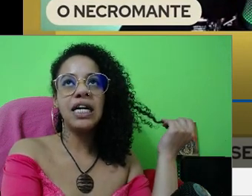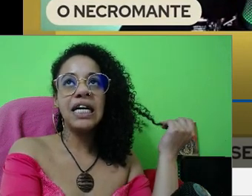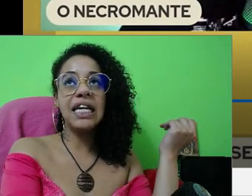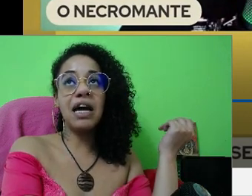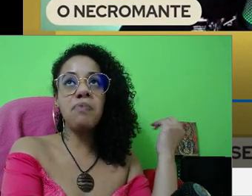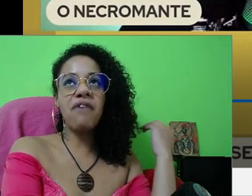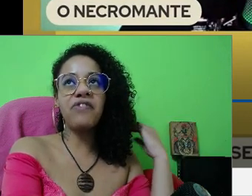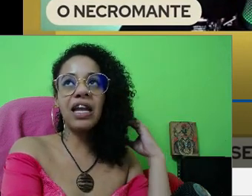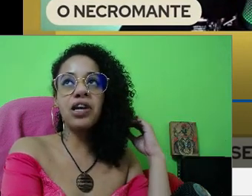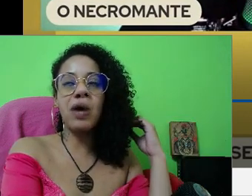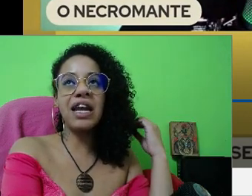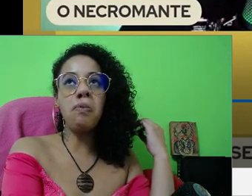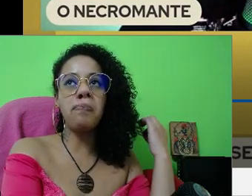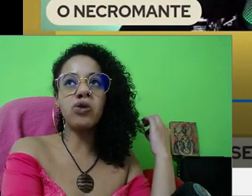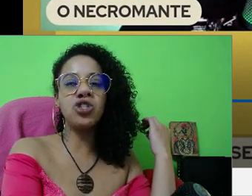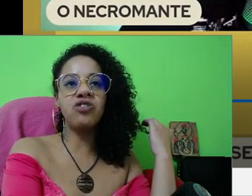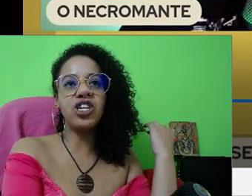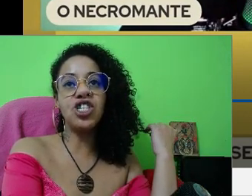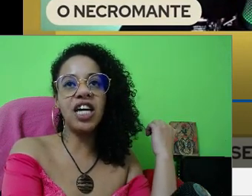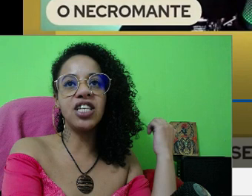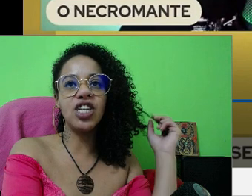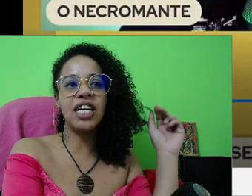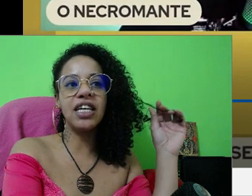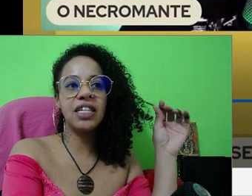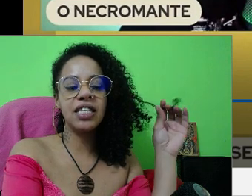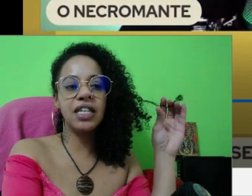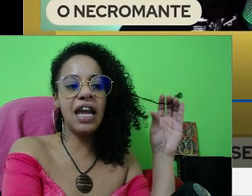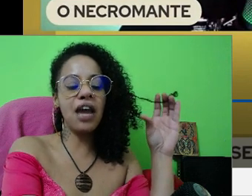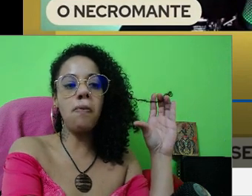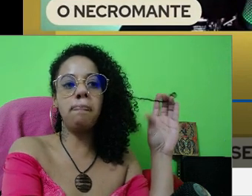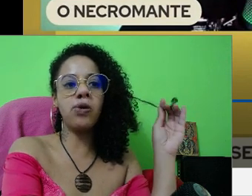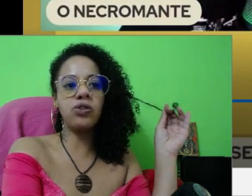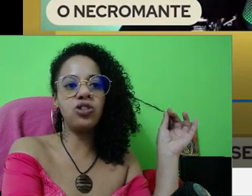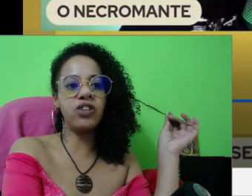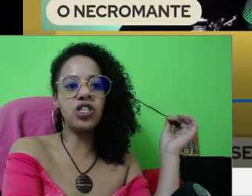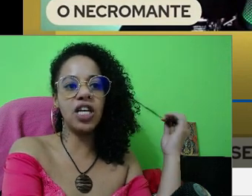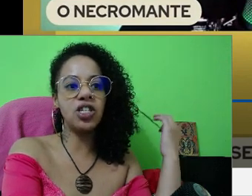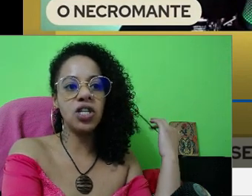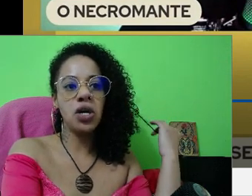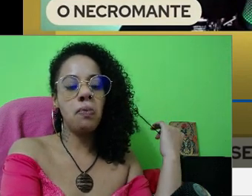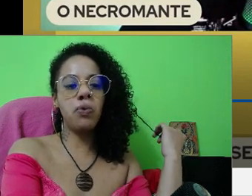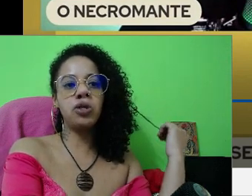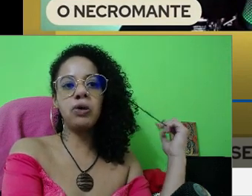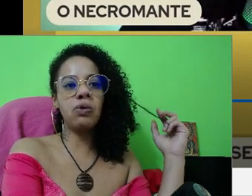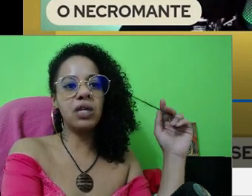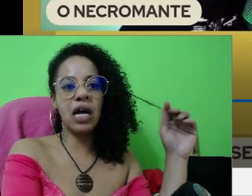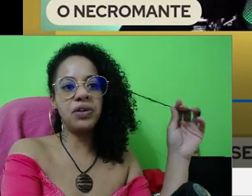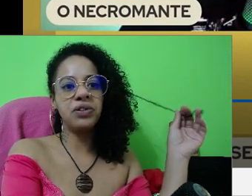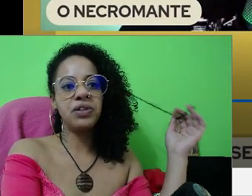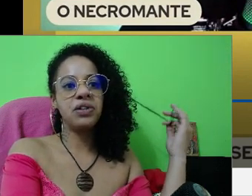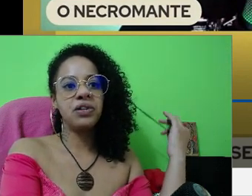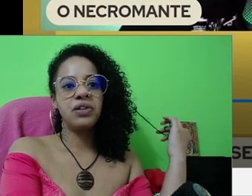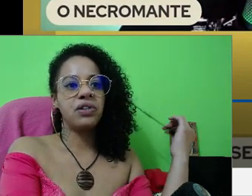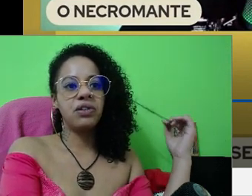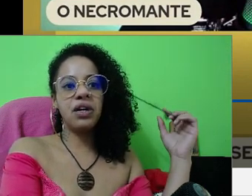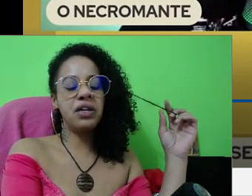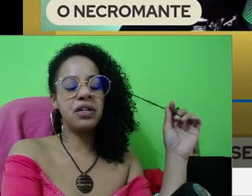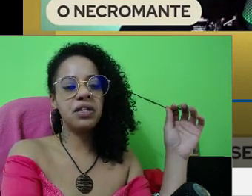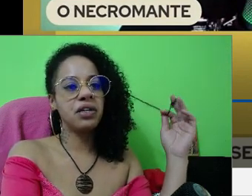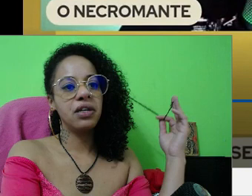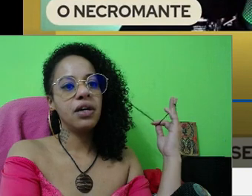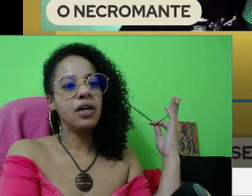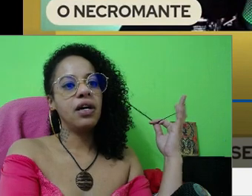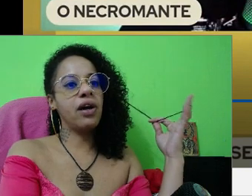pela memória e a minha fala não é nem um pouco divergente né nem um pouco divergente muito pelo contrário